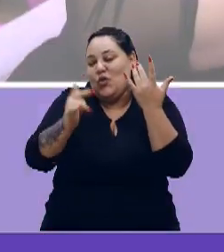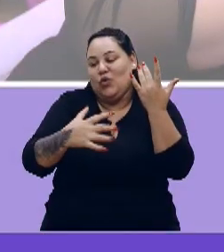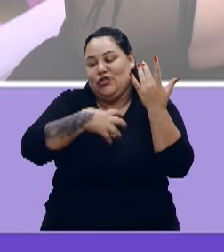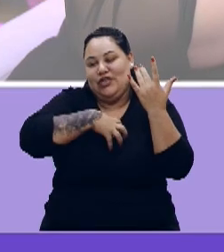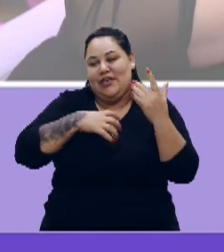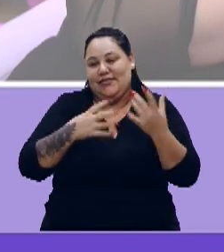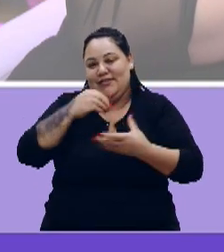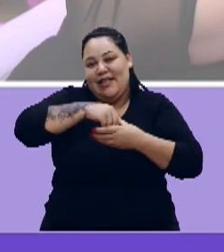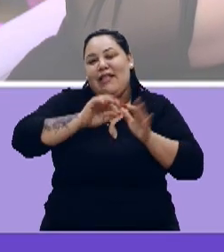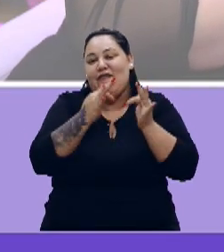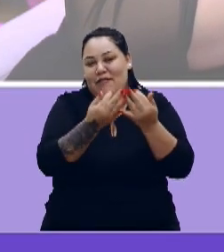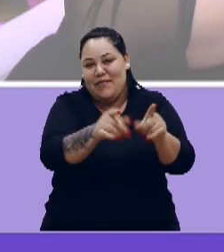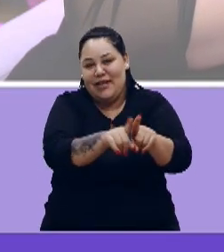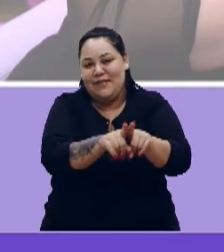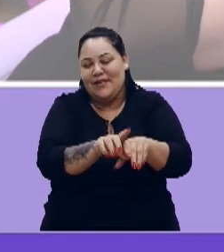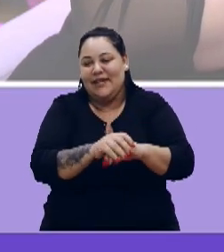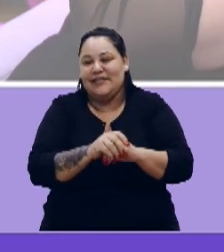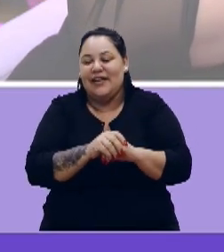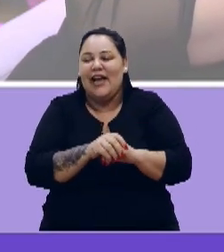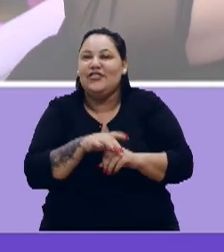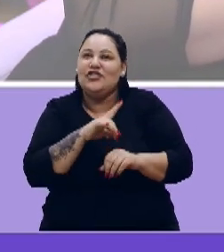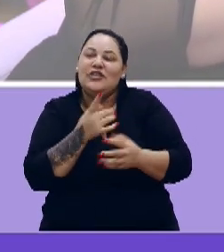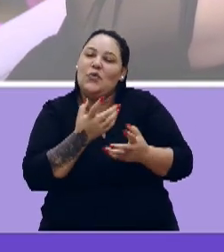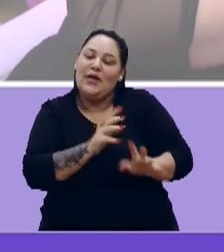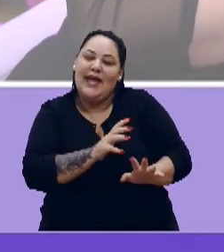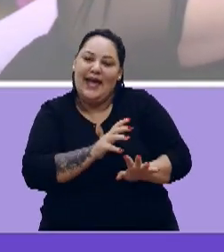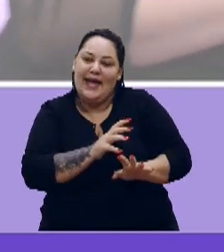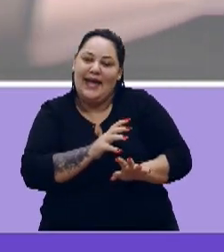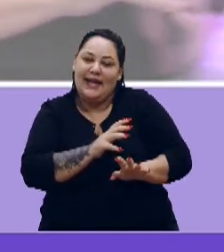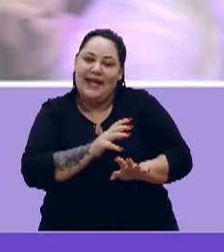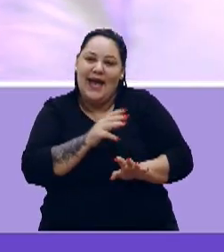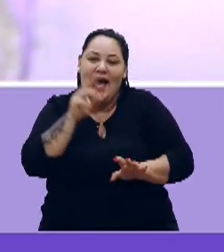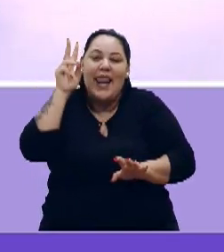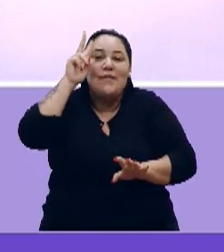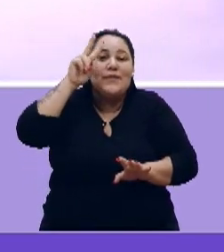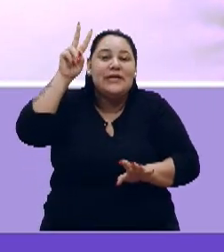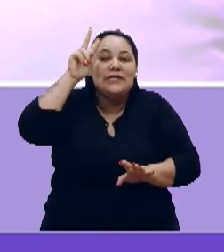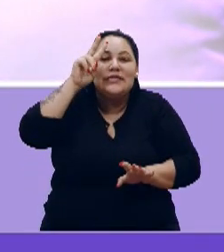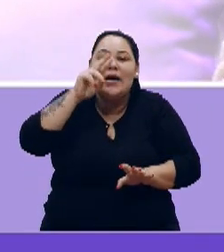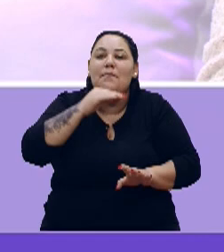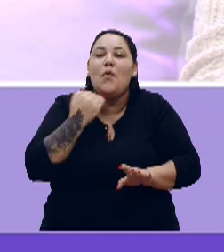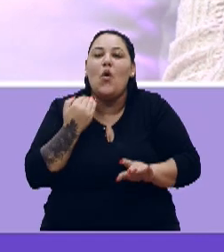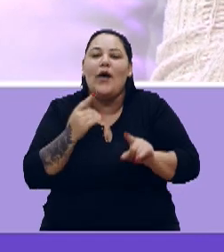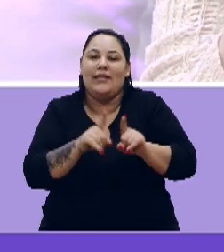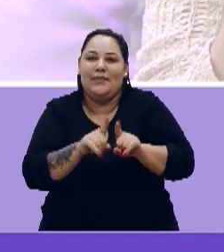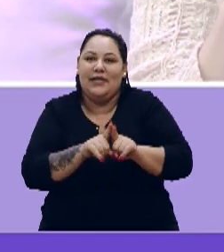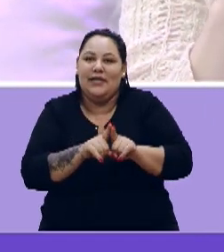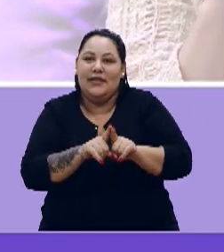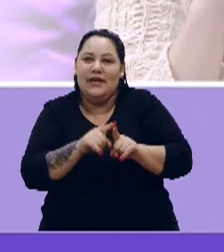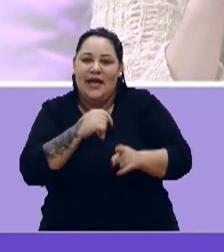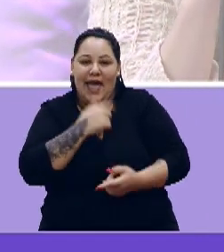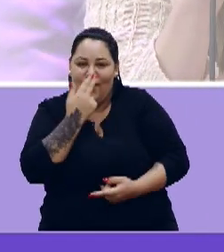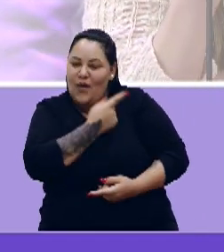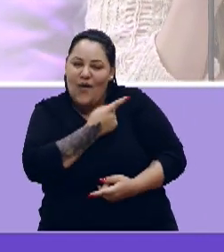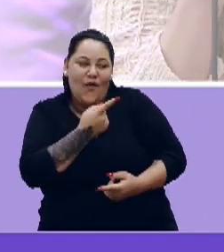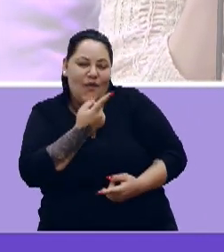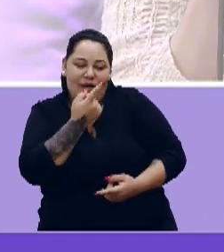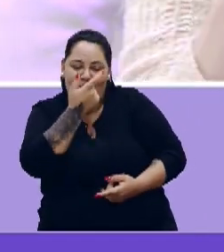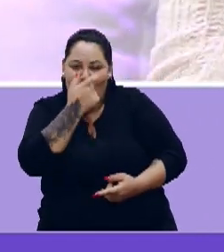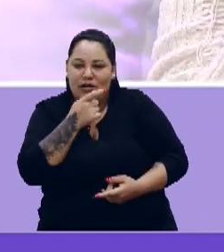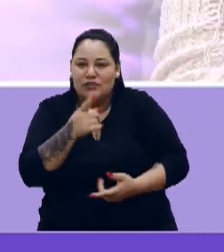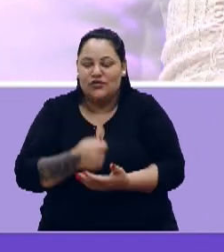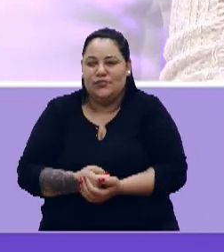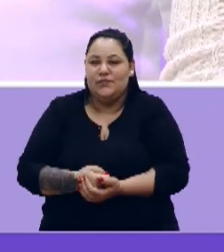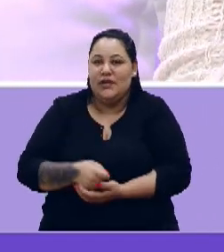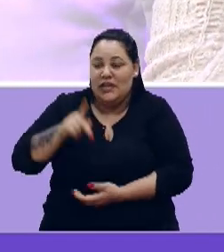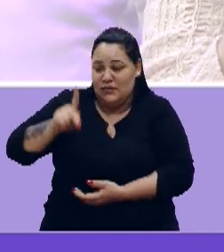não deixar essa memória morrer, né, Carol? Porque eu acho que isso foi algo também que me pegou muito. Eu ouvia muito das pessoas, por